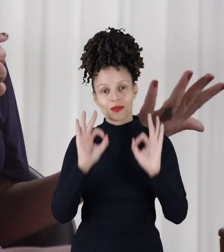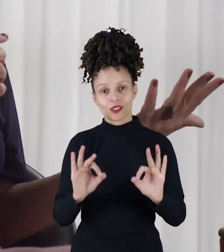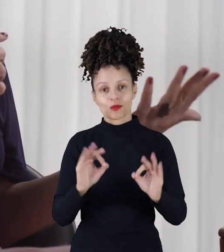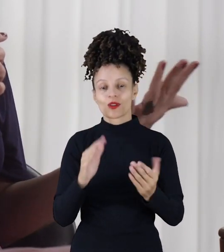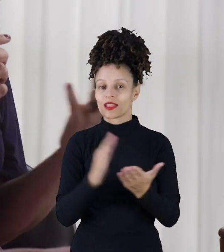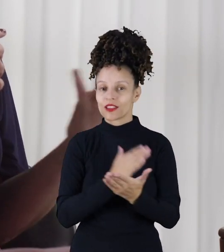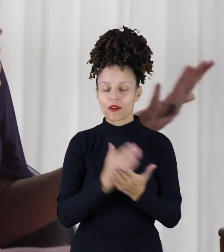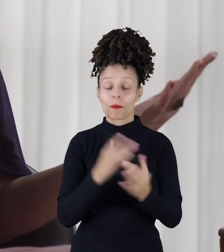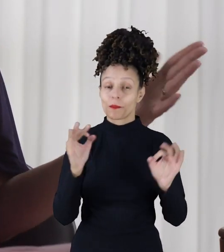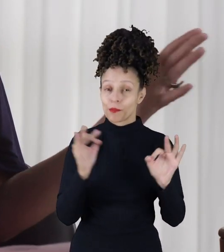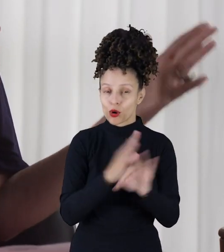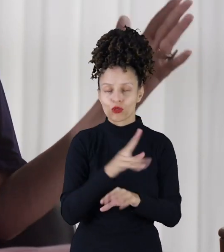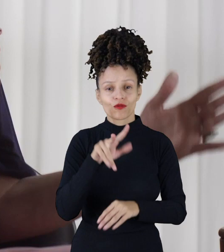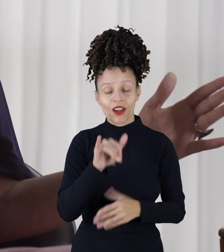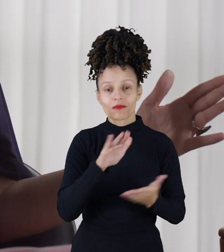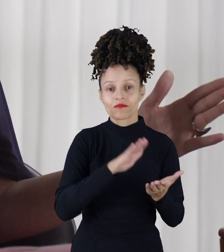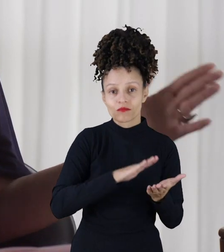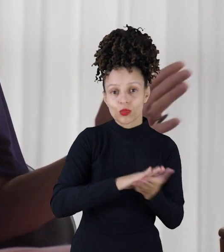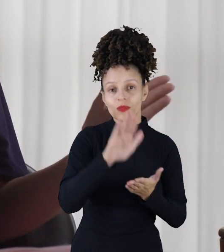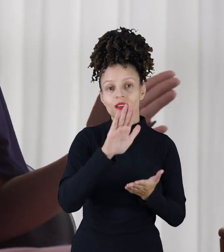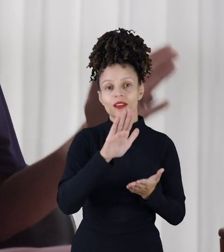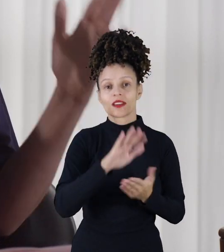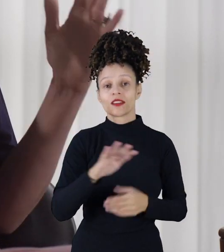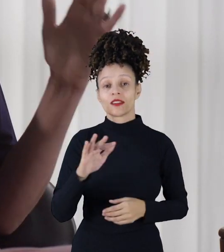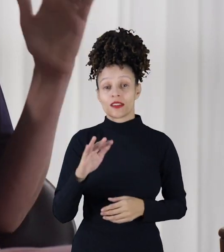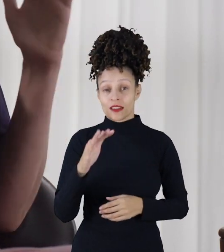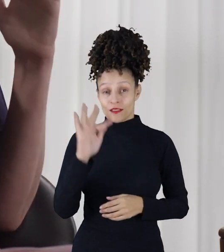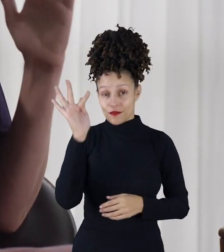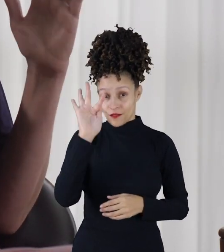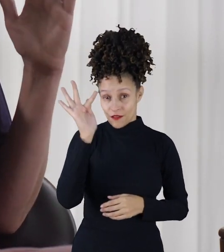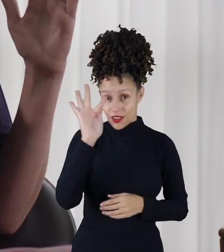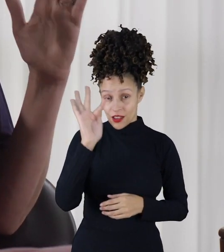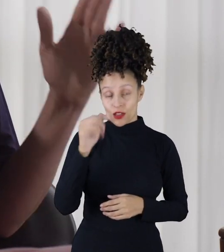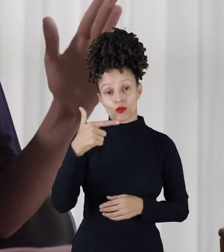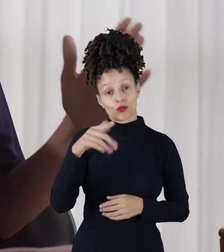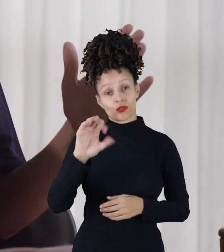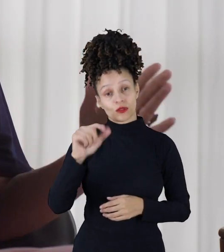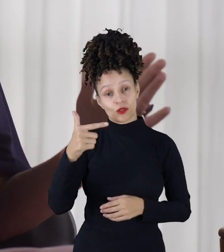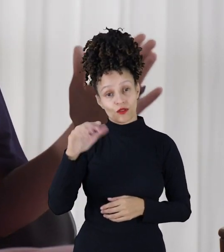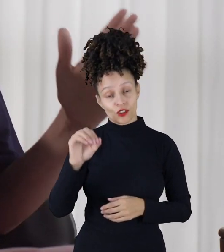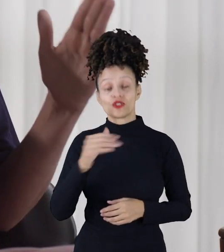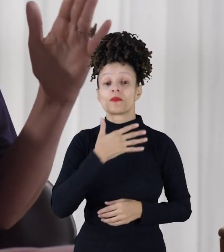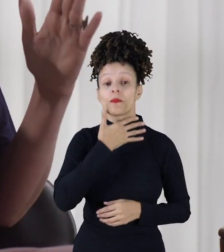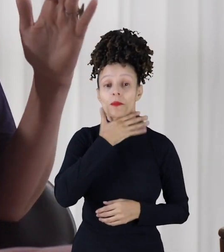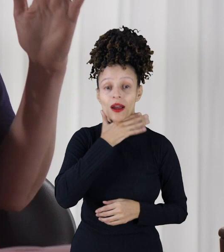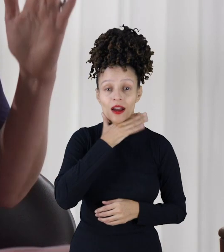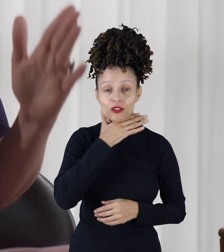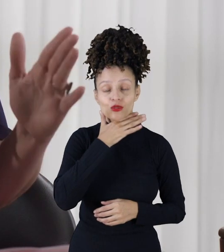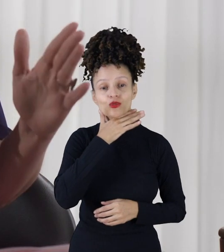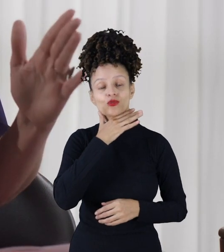não coincidência mesmo, né? O livro estava pronto para sair em fevereiro de 2020,